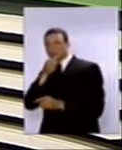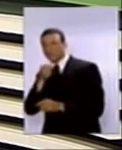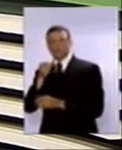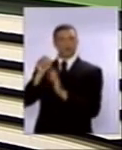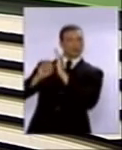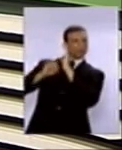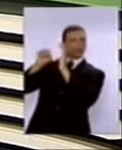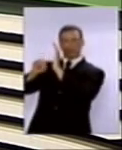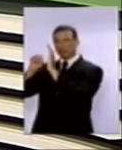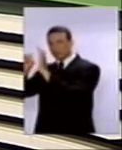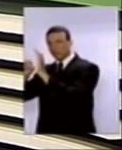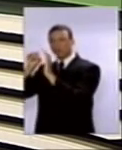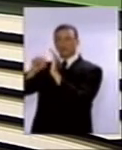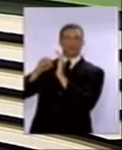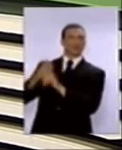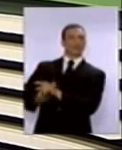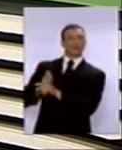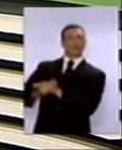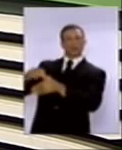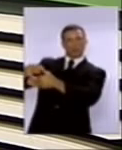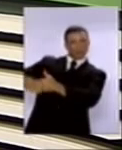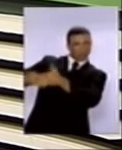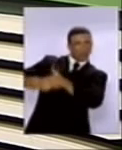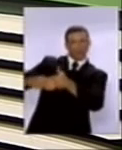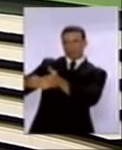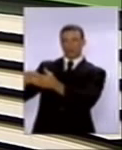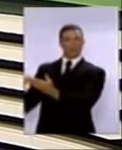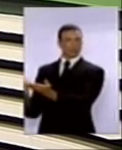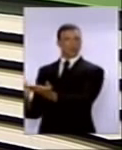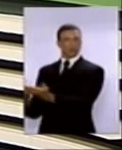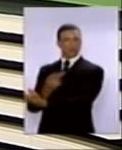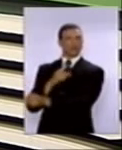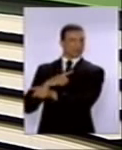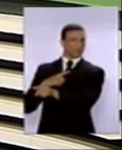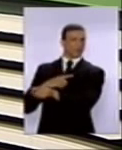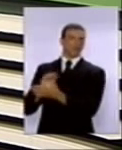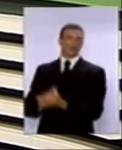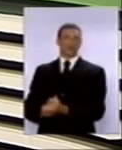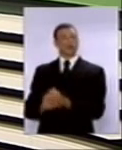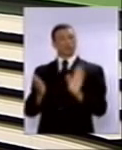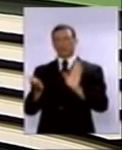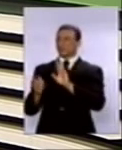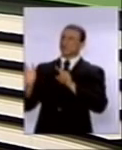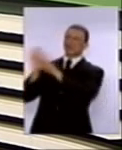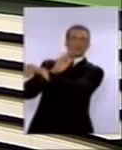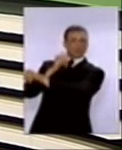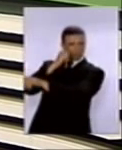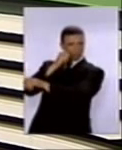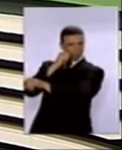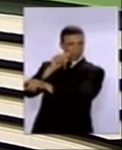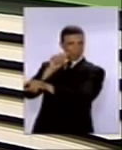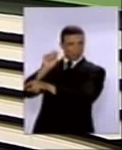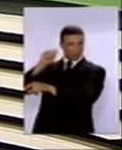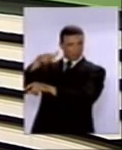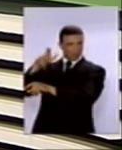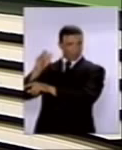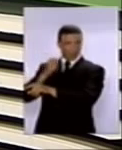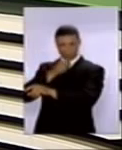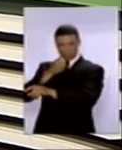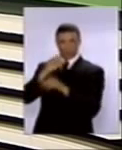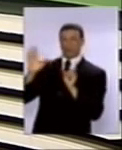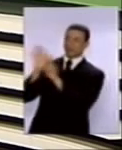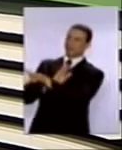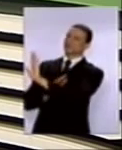exatamente onde acontece a os como acontece os cumprimentos ana paula quais as informações que nós temos agora nesse momento que a solenidade